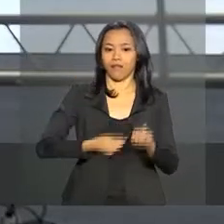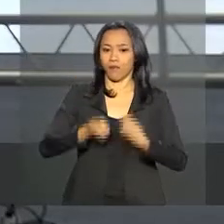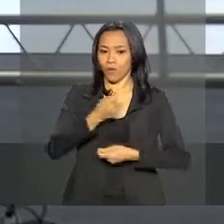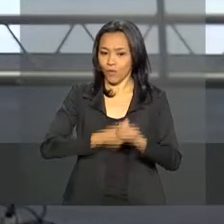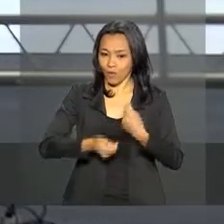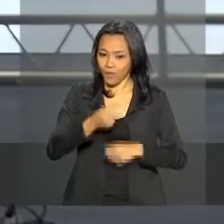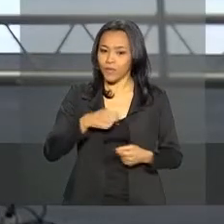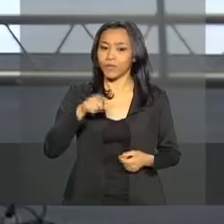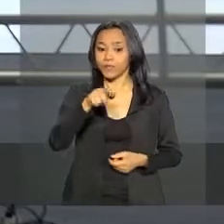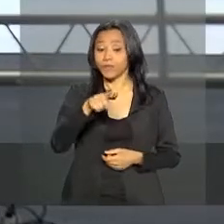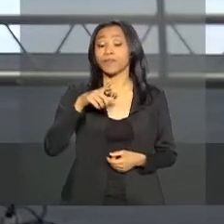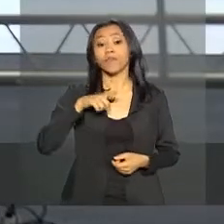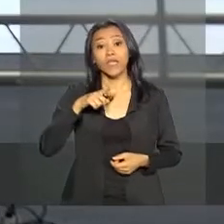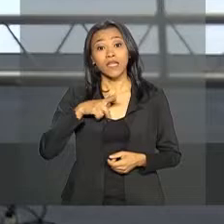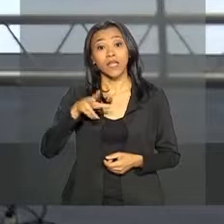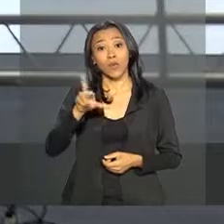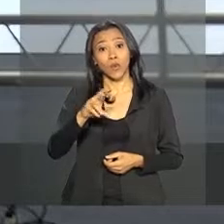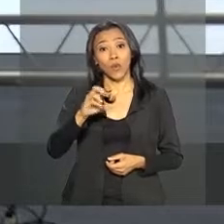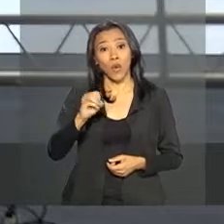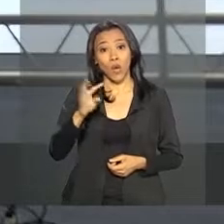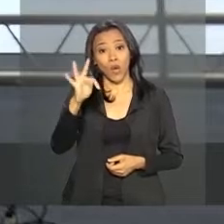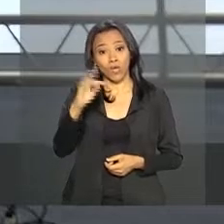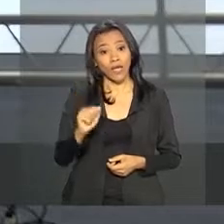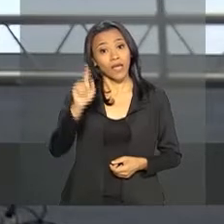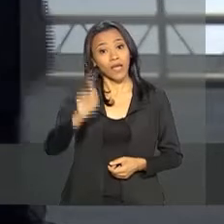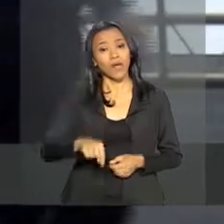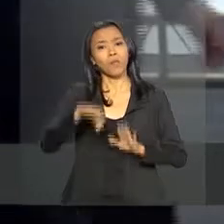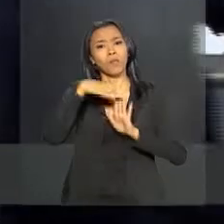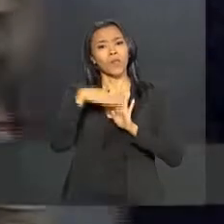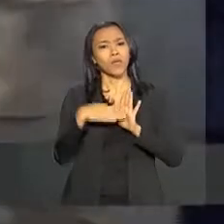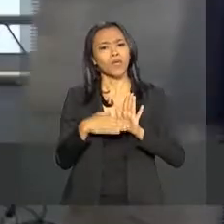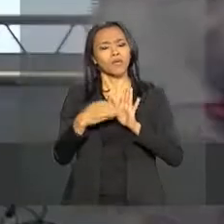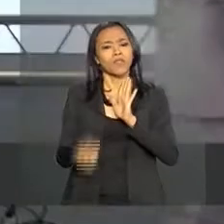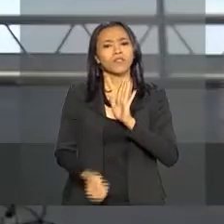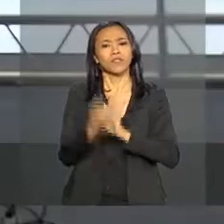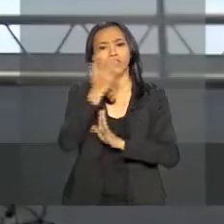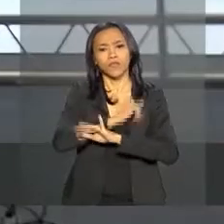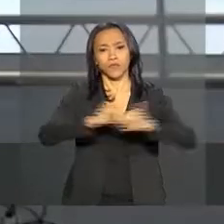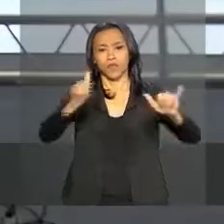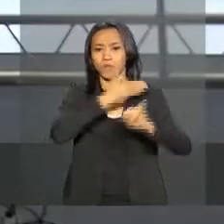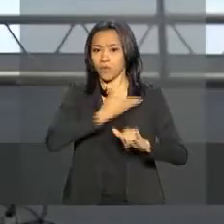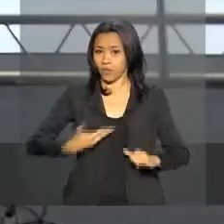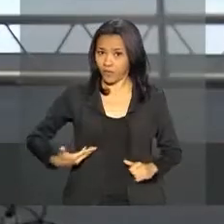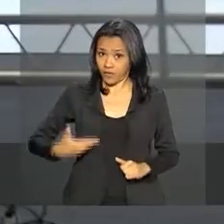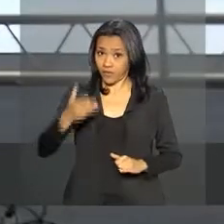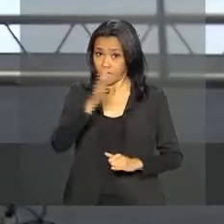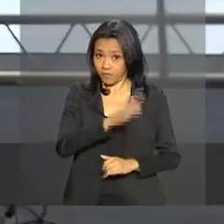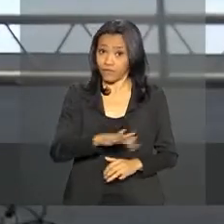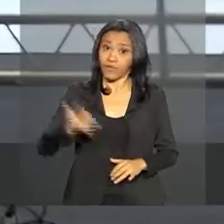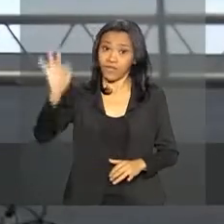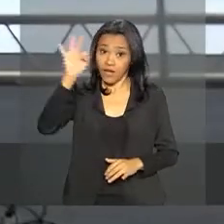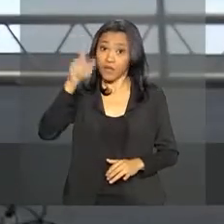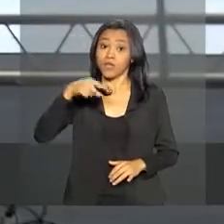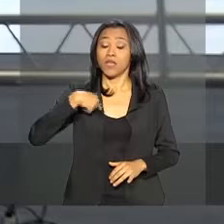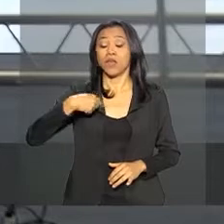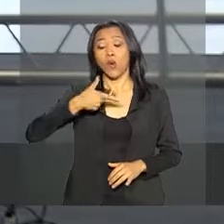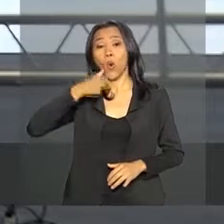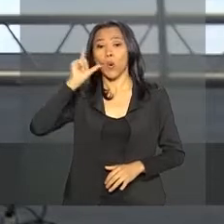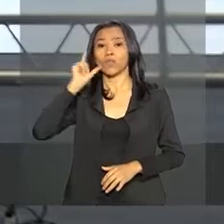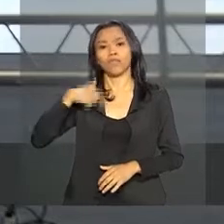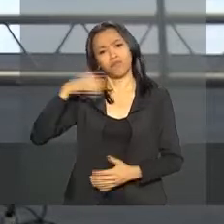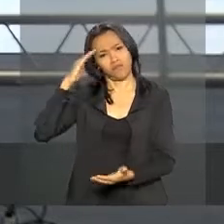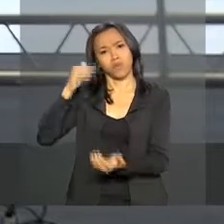versa o Rota 2030, programa lançado em julho desse ano pelo governo federal e aprovado ontem pela Câmara dos Deputados. A